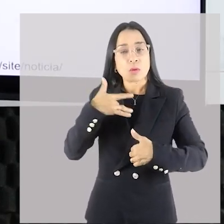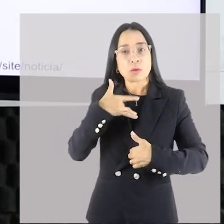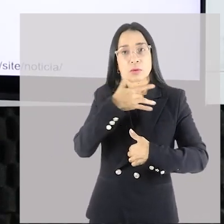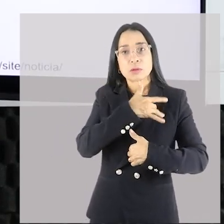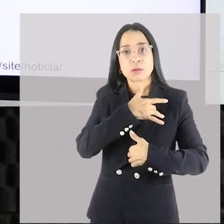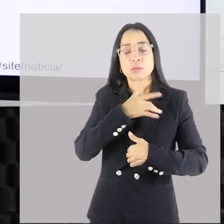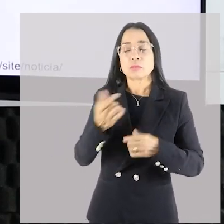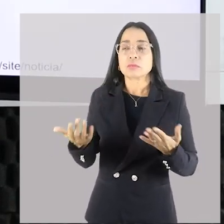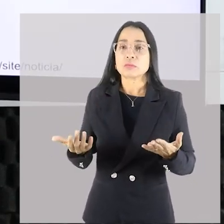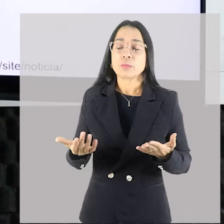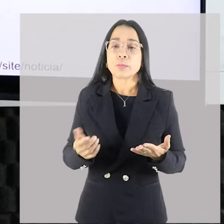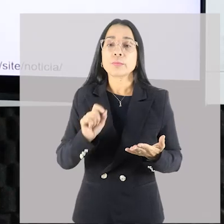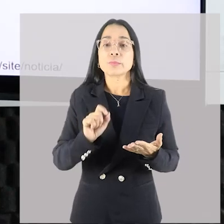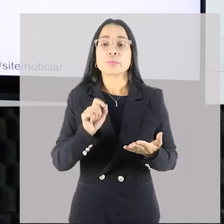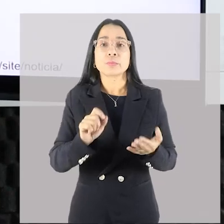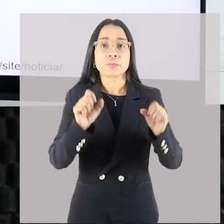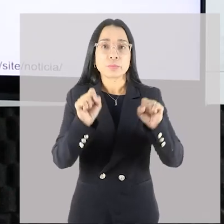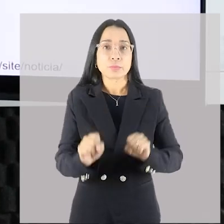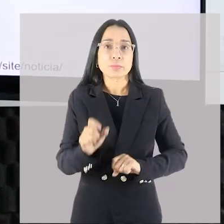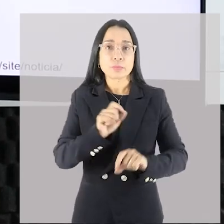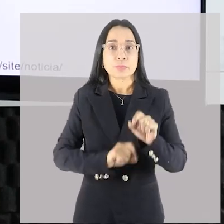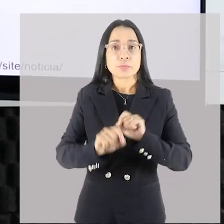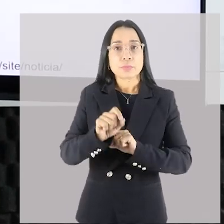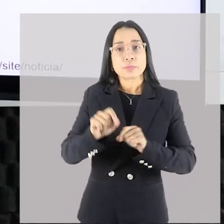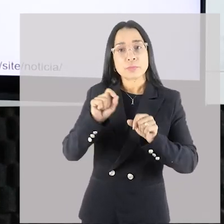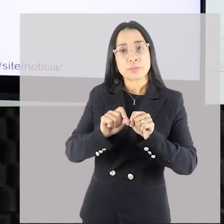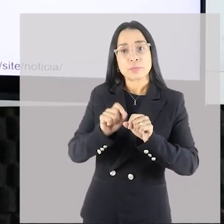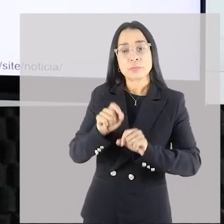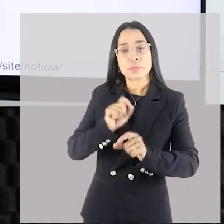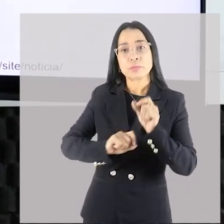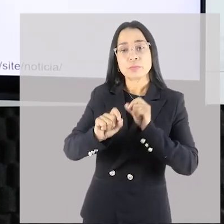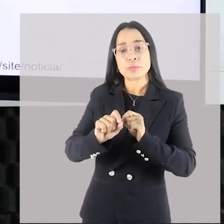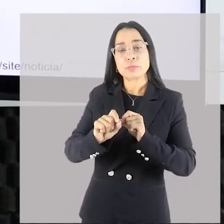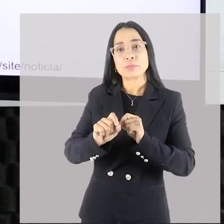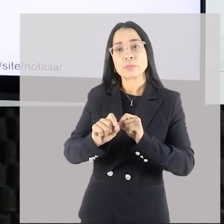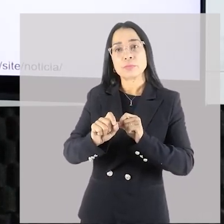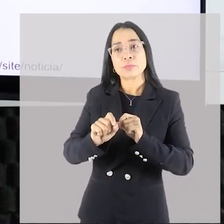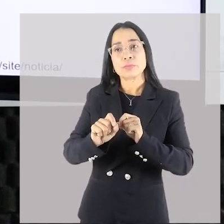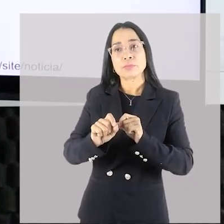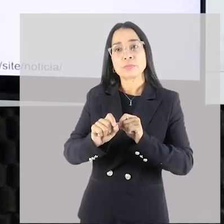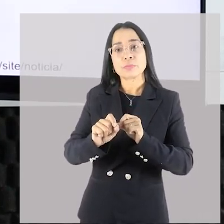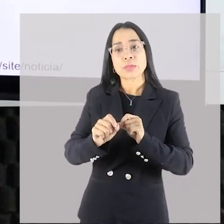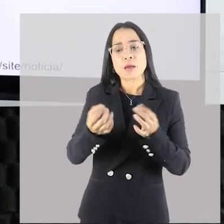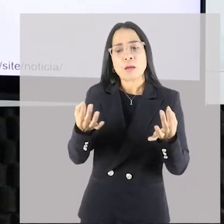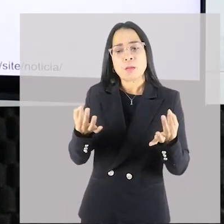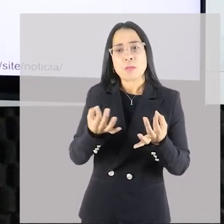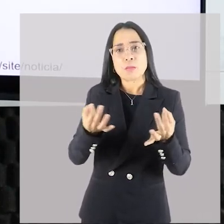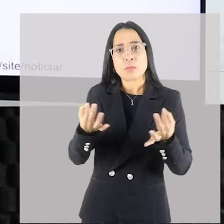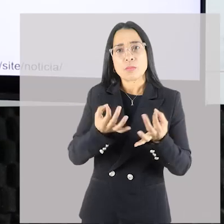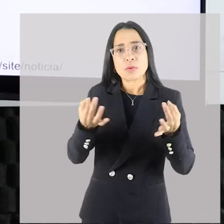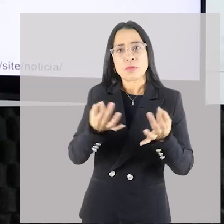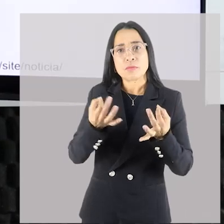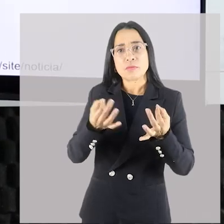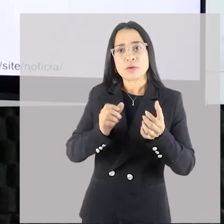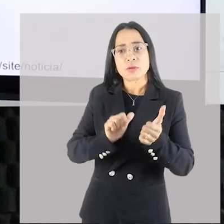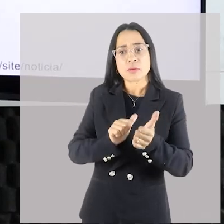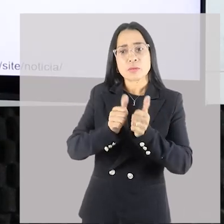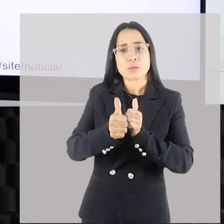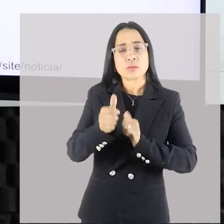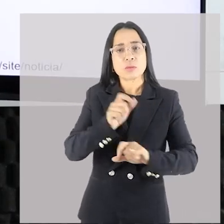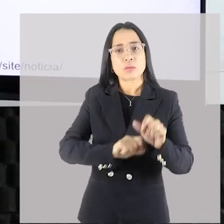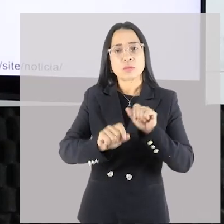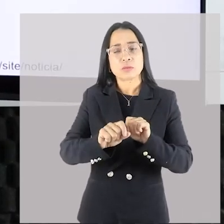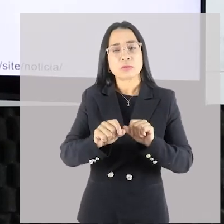no modo geral, para que pudessem fazer excelentes campanhas durante os